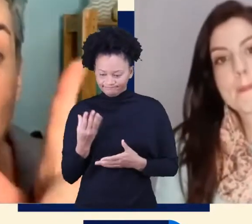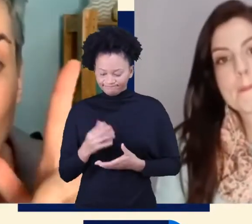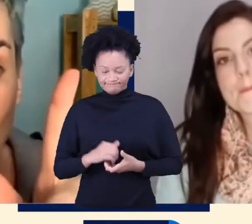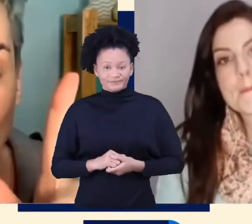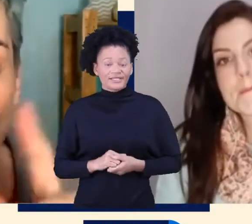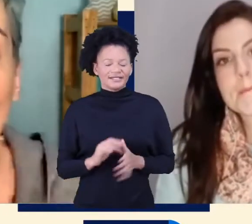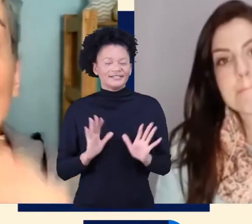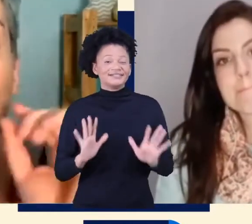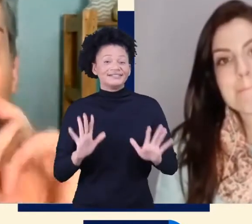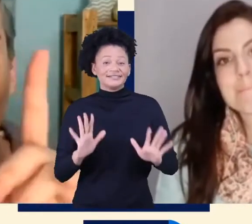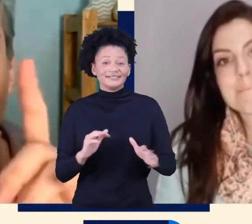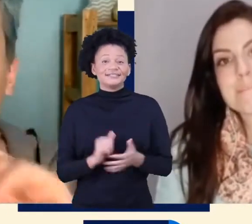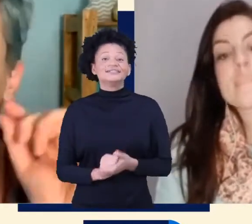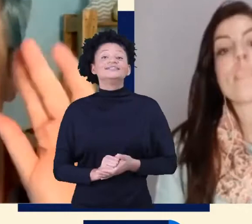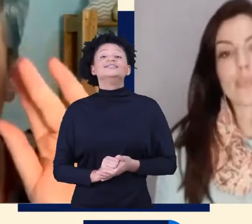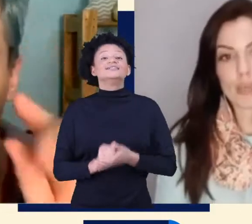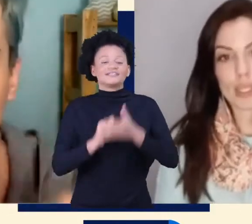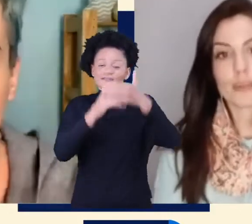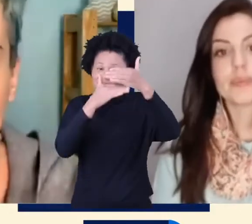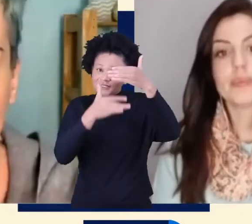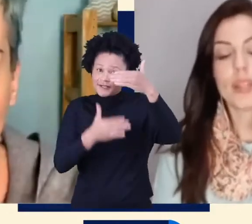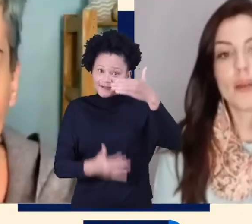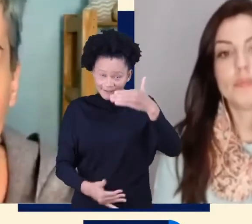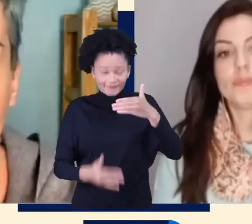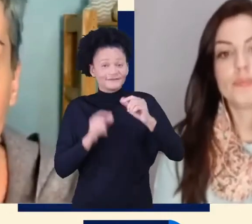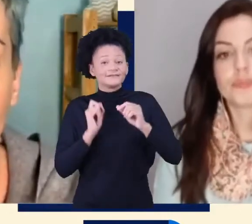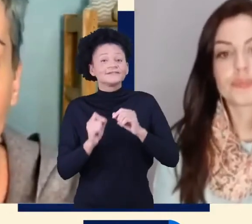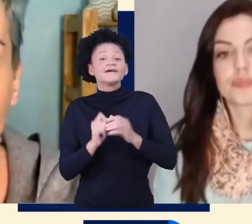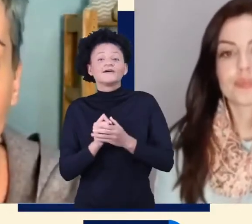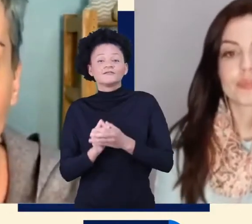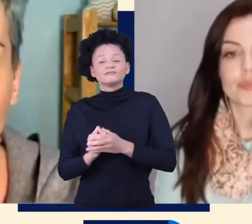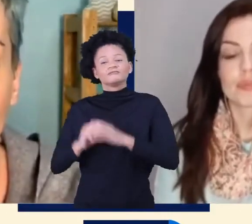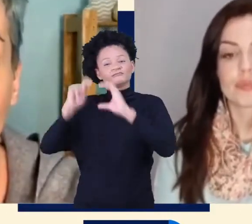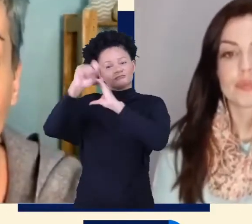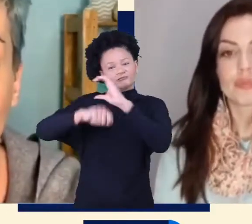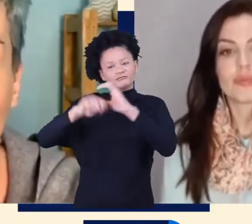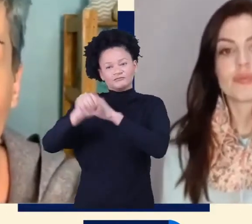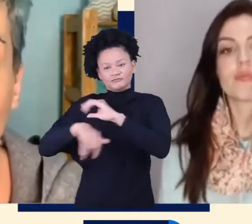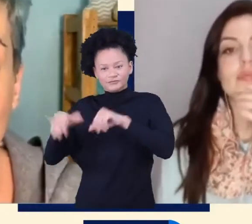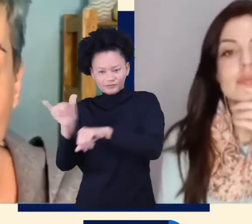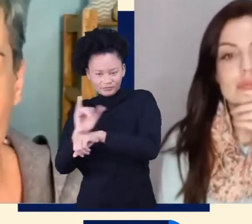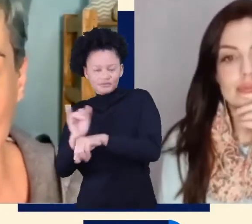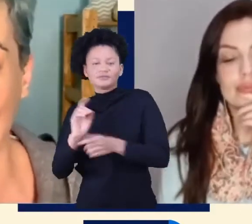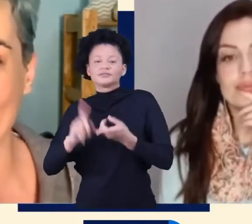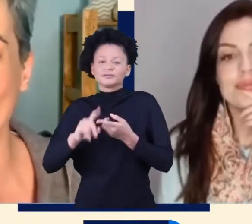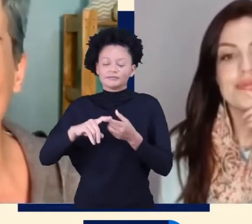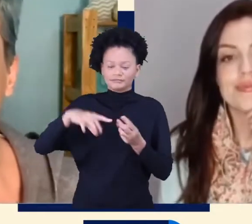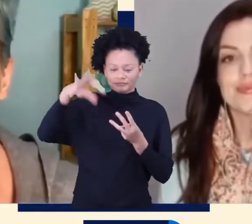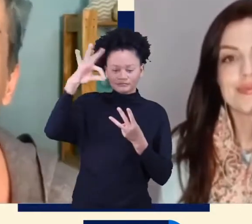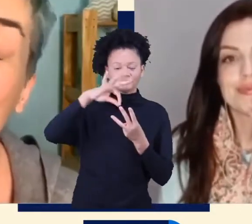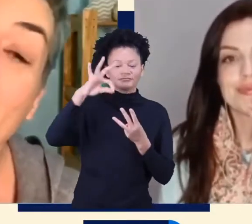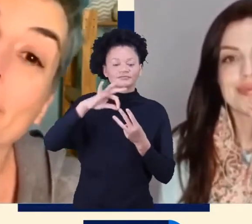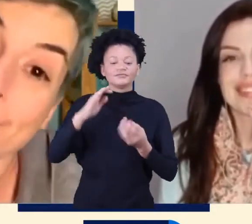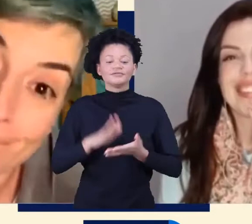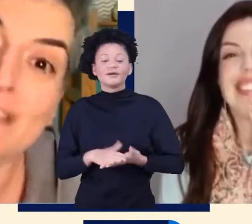na descrição do vídeo no YouTube, e no Instagram eu coloco lá nos stories. Também perguntaram, cadê meu fone que fala